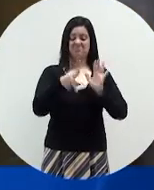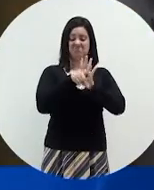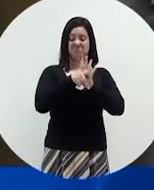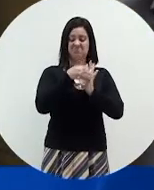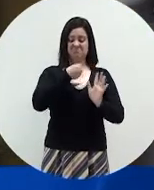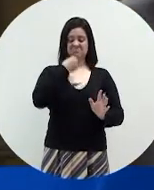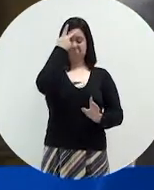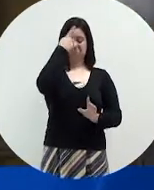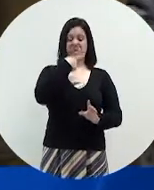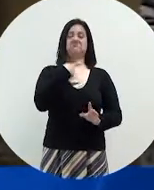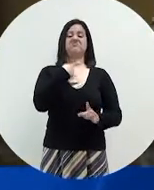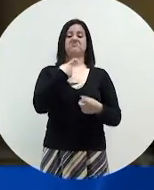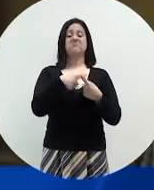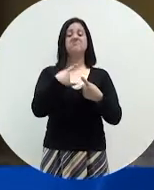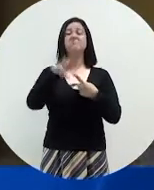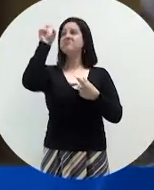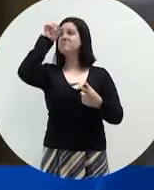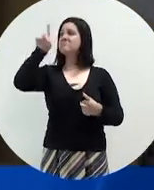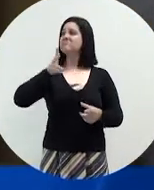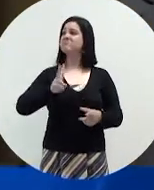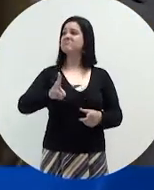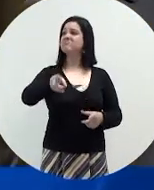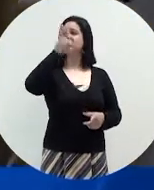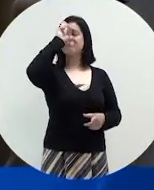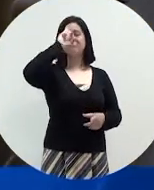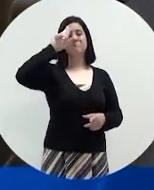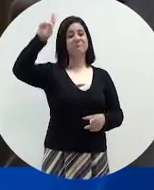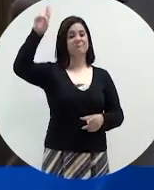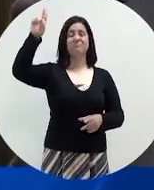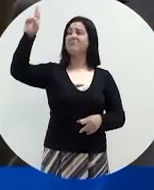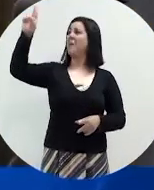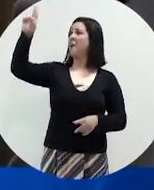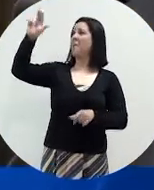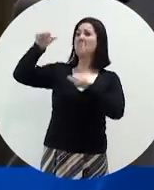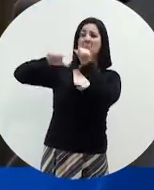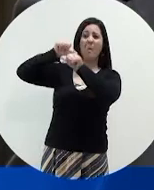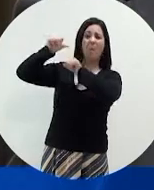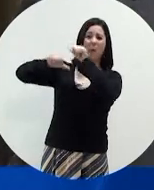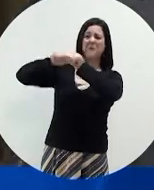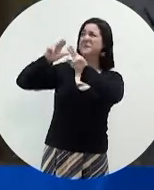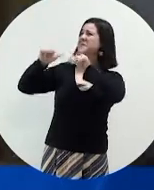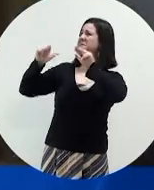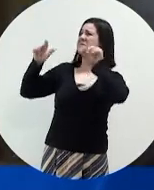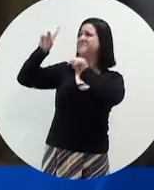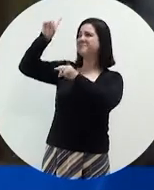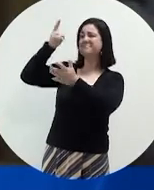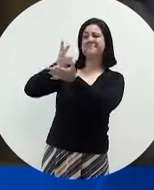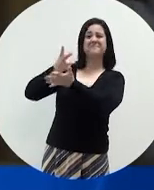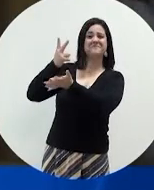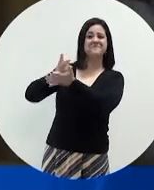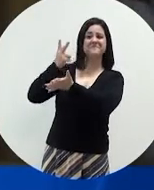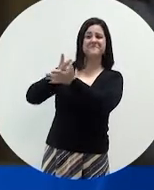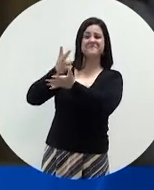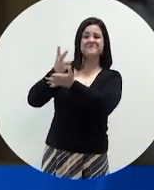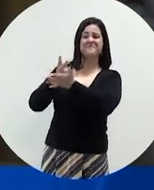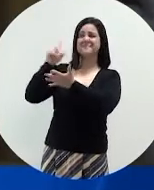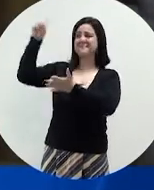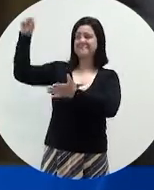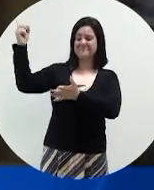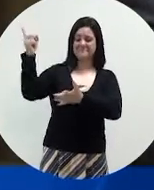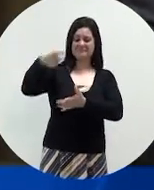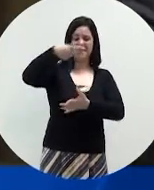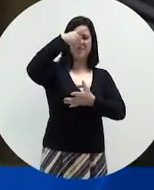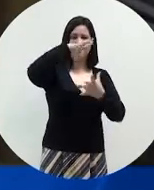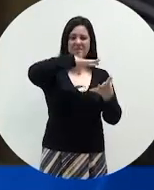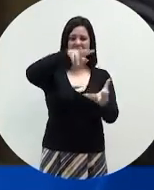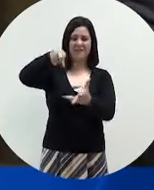crê, porque Ele continua sendo o Senhor. Não importa muito se você acha